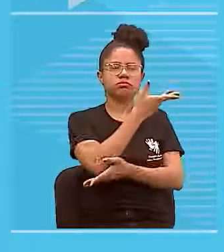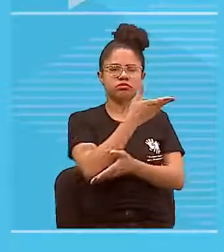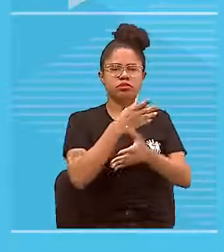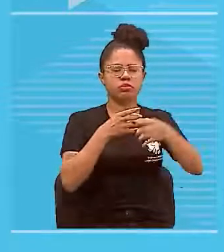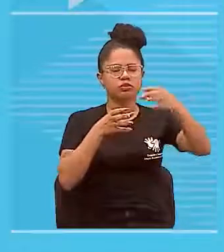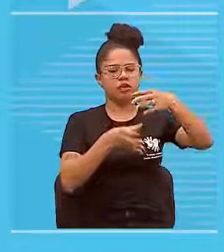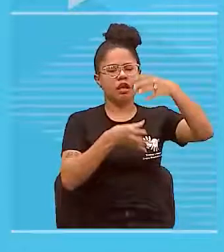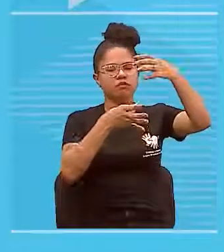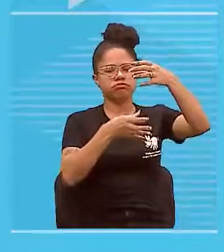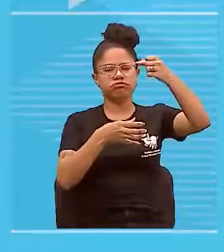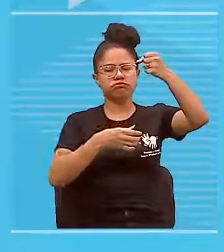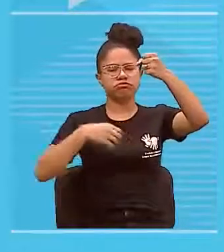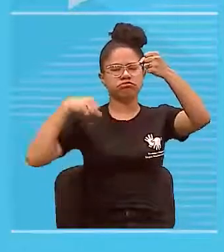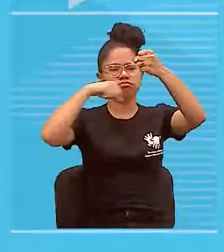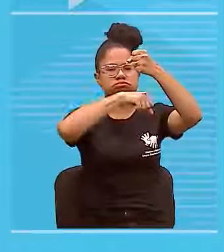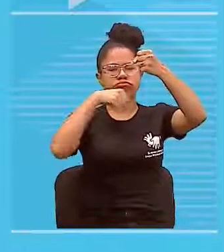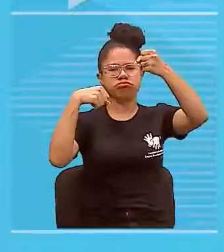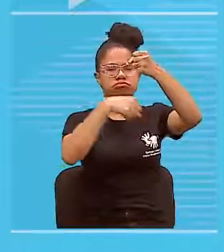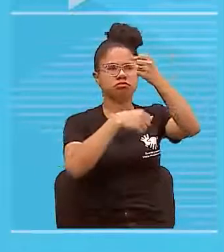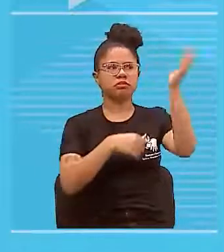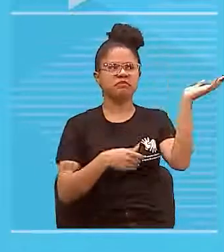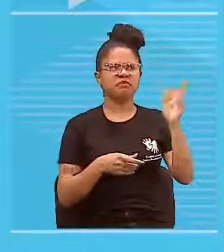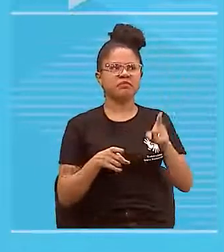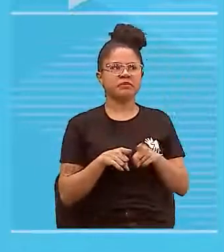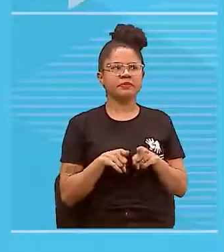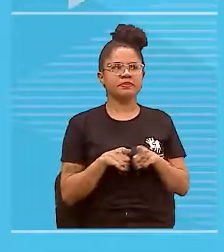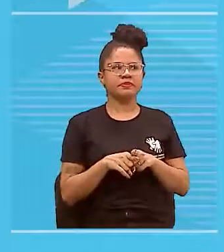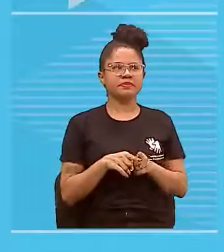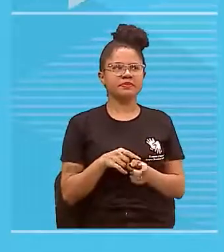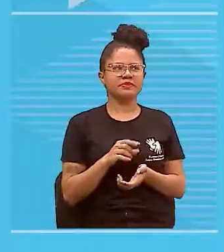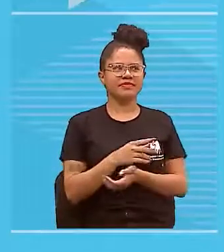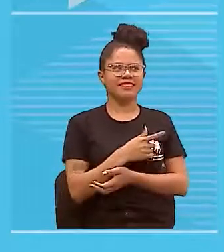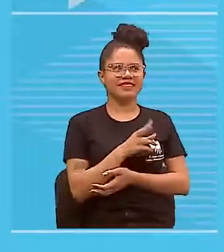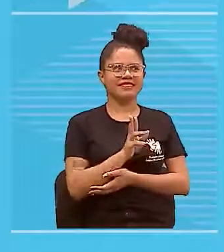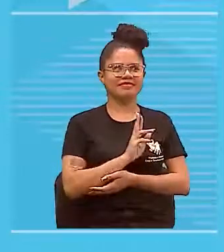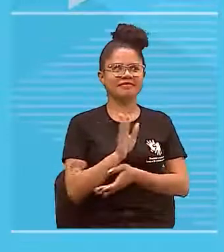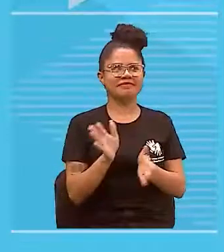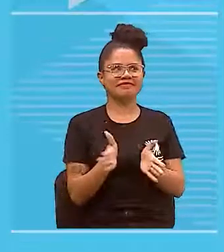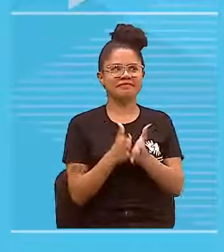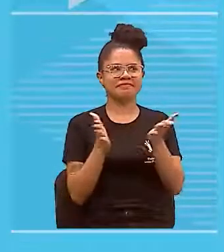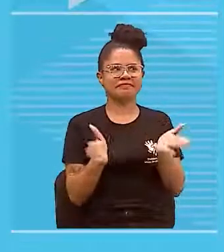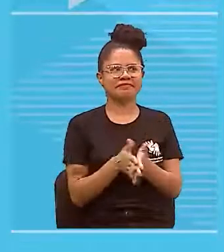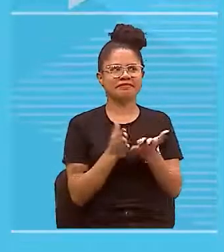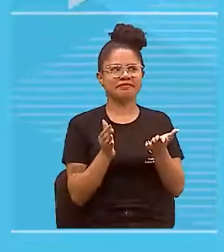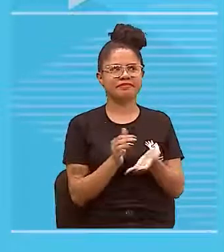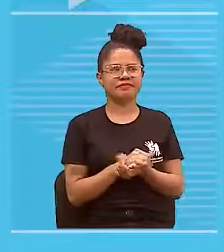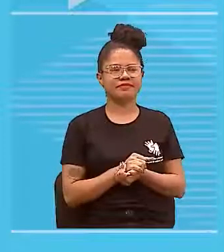no saco também de pancada e no saco tem o nome pobre pobre